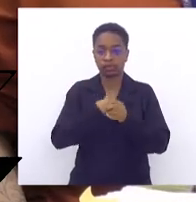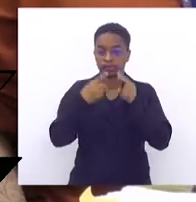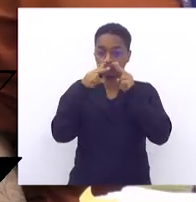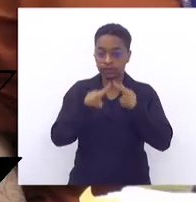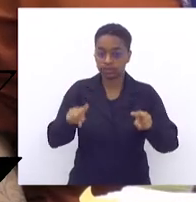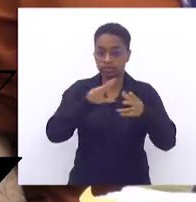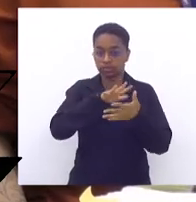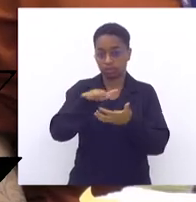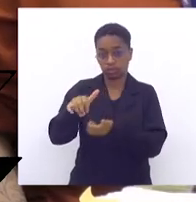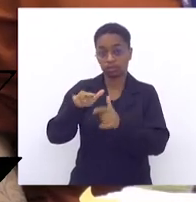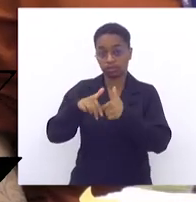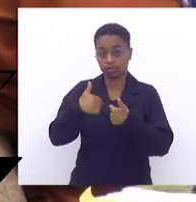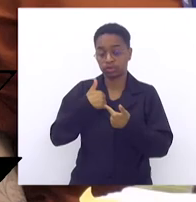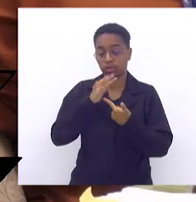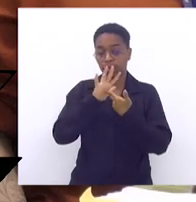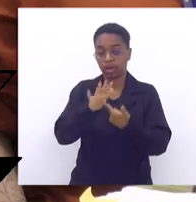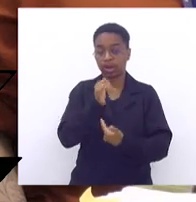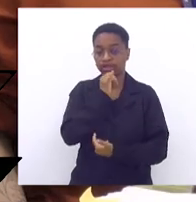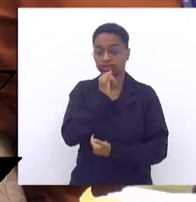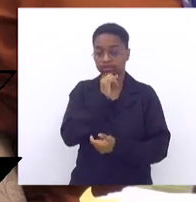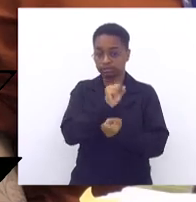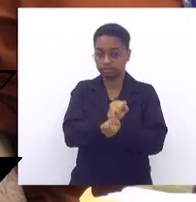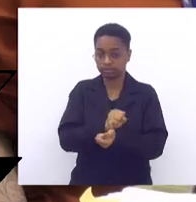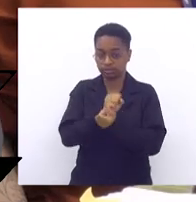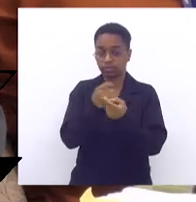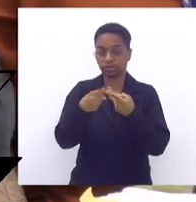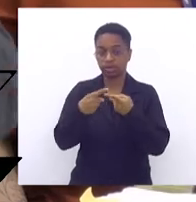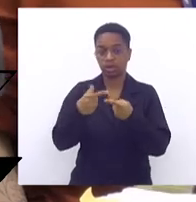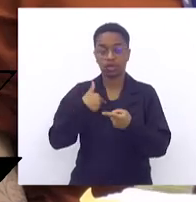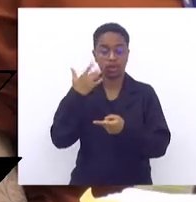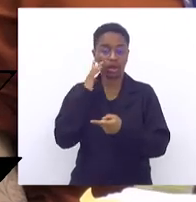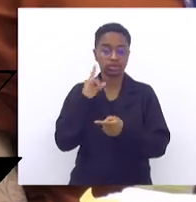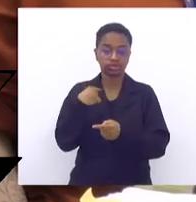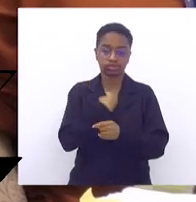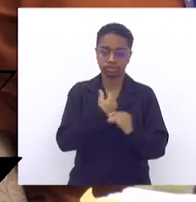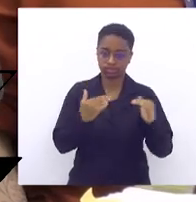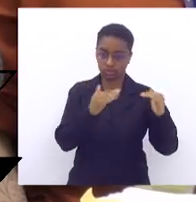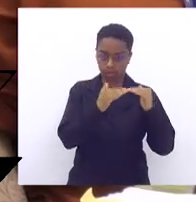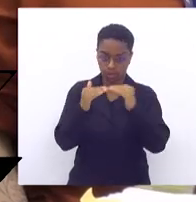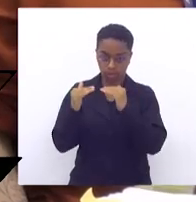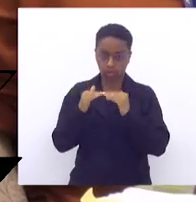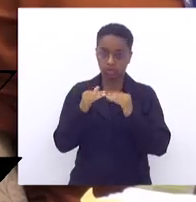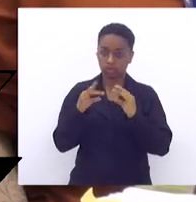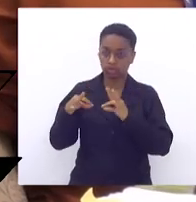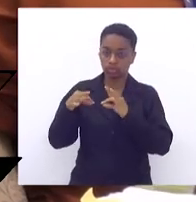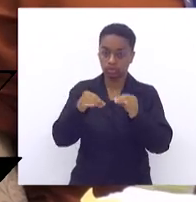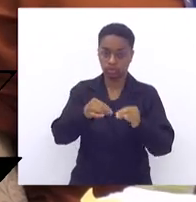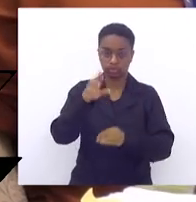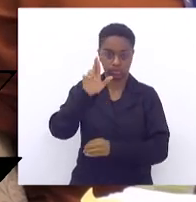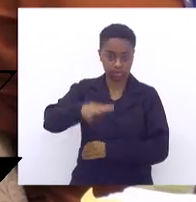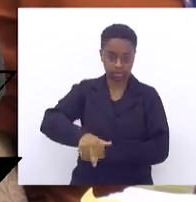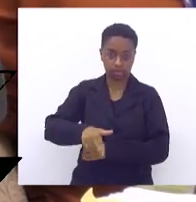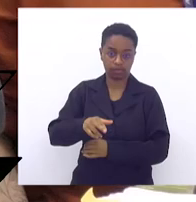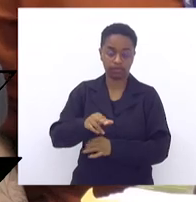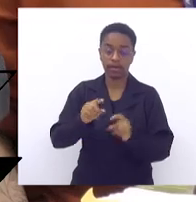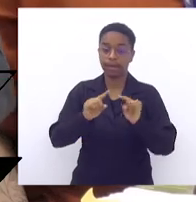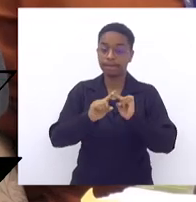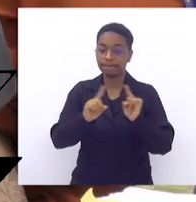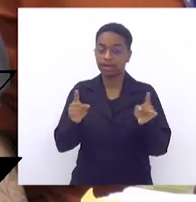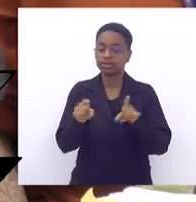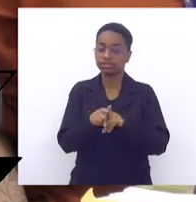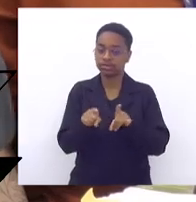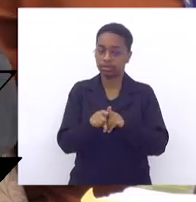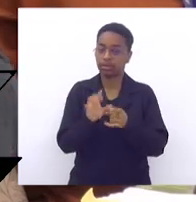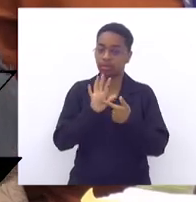acho que é um exemplo que talvez seja consensual entre a gente, algo que a gente rejeita consensualmente, mas algo que